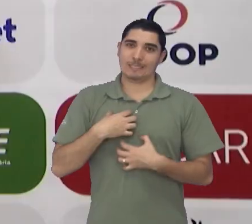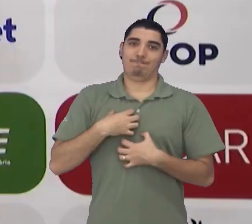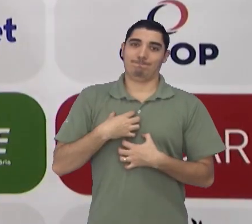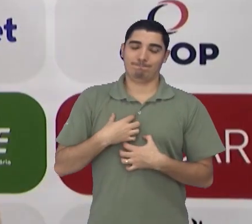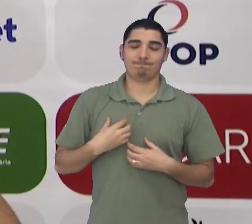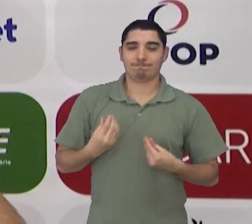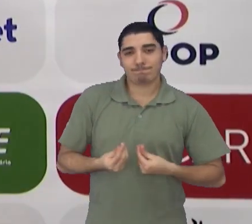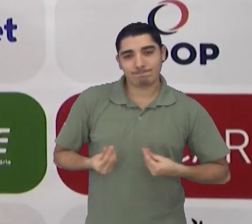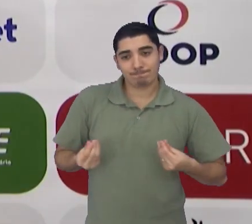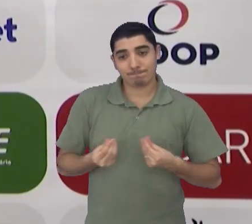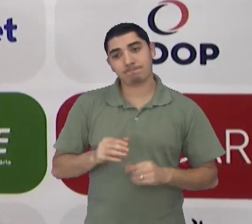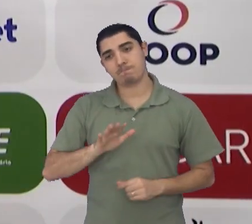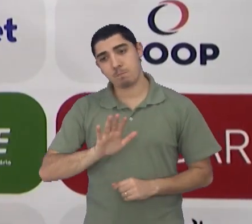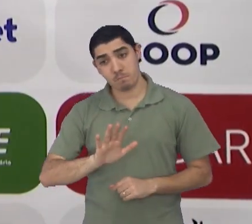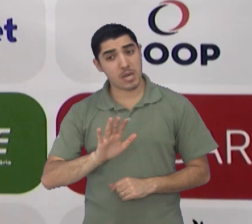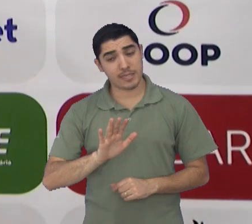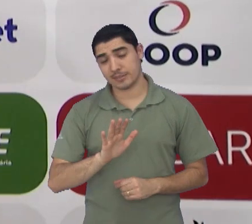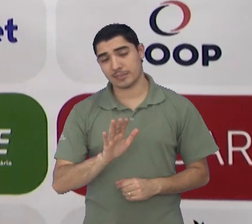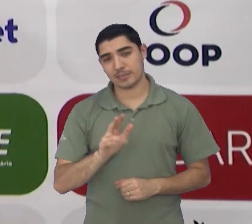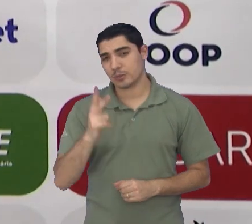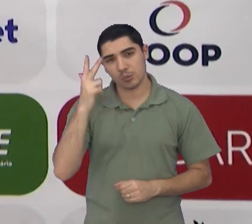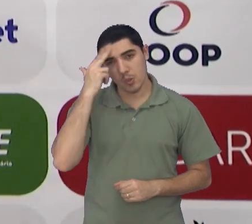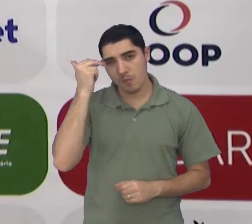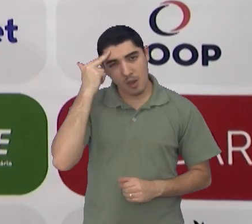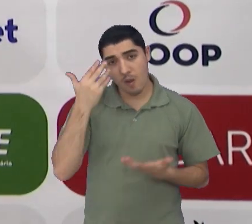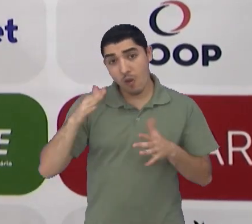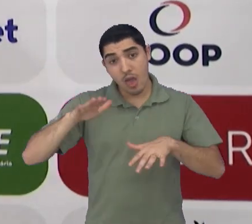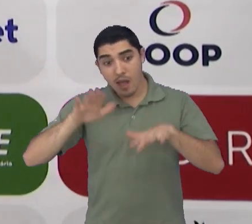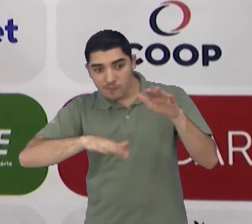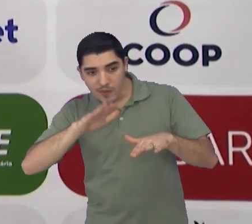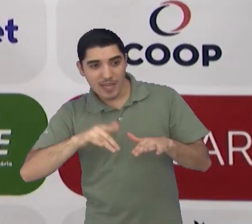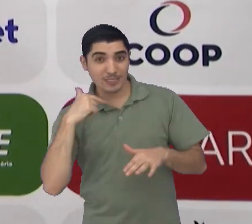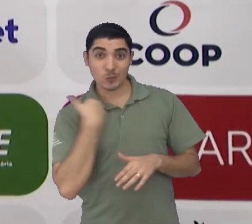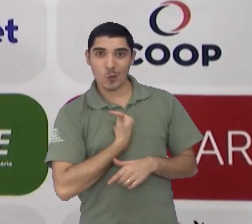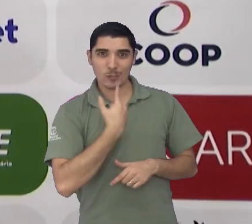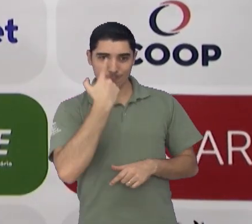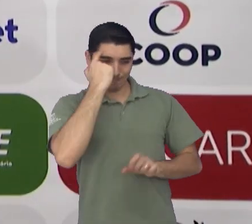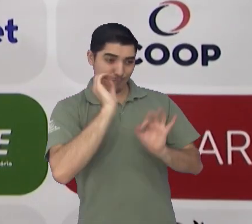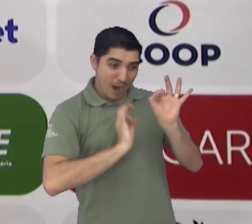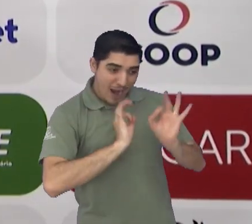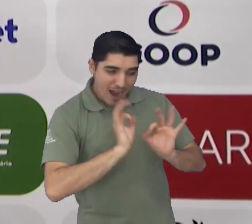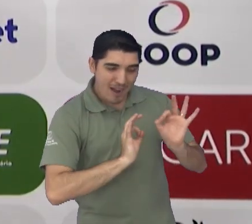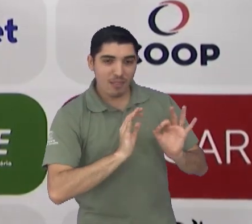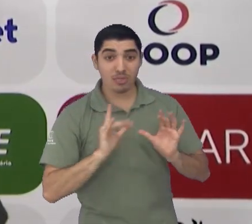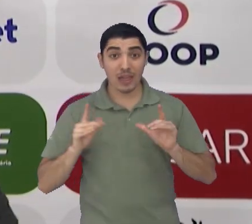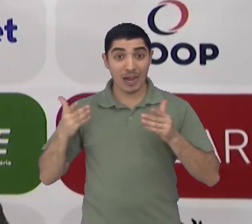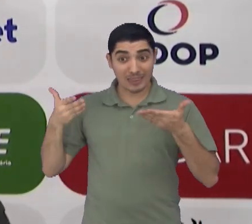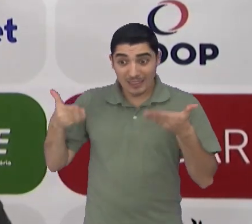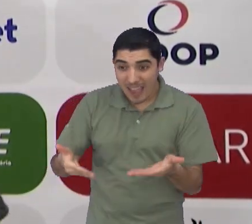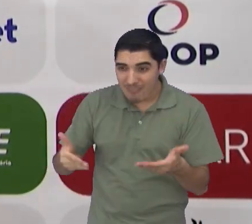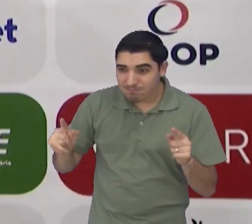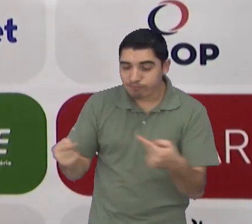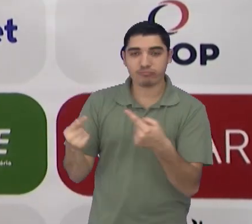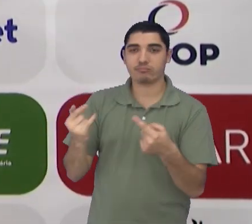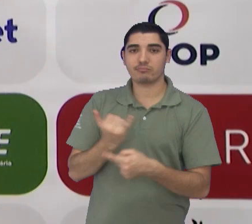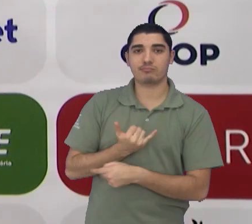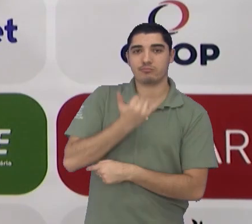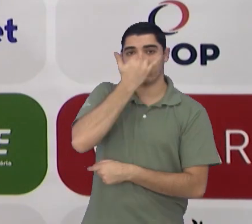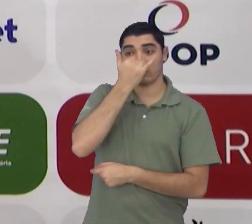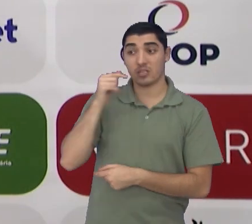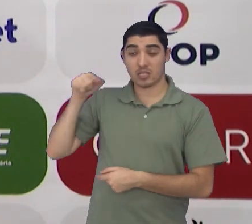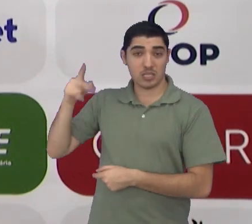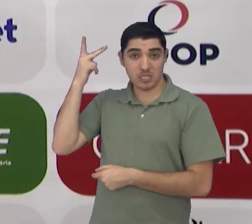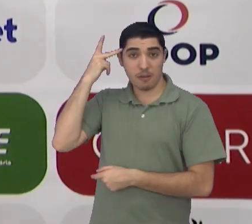sentimos. Mas é assim que funciona. Às vezes você planifica uma coisa, planeja um jogo e o rival também tem um